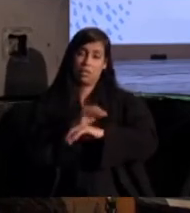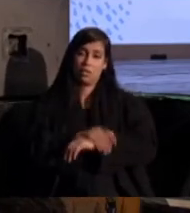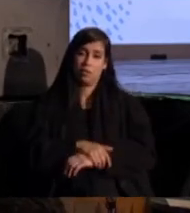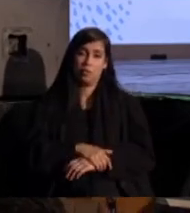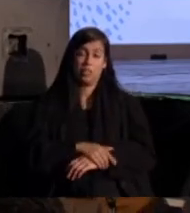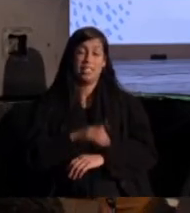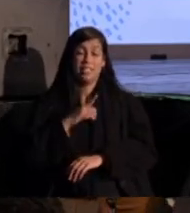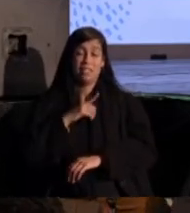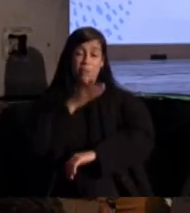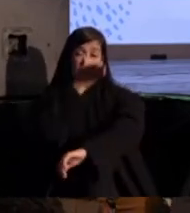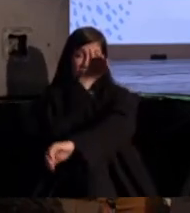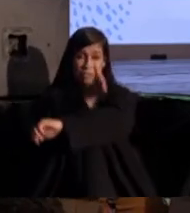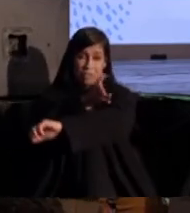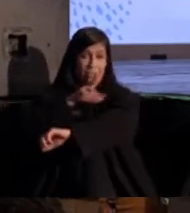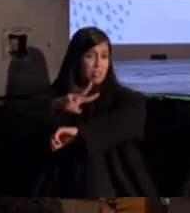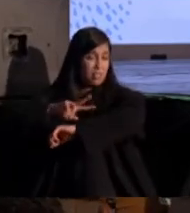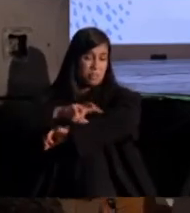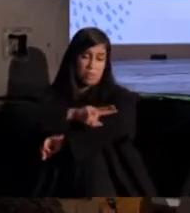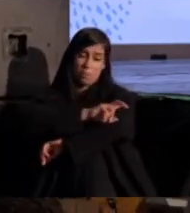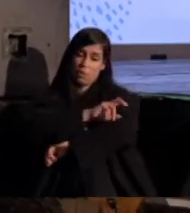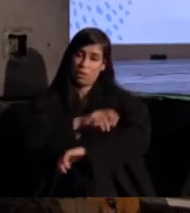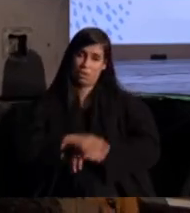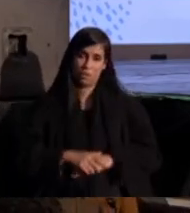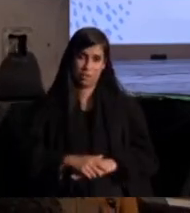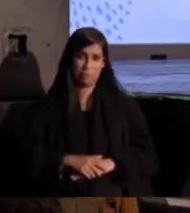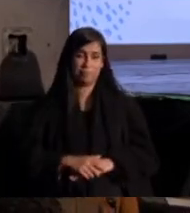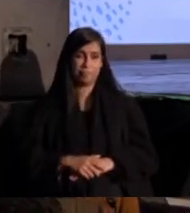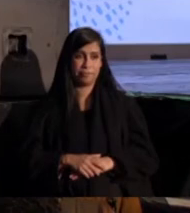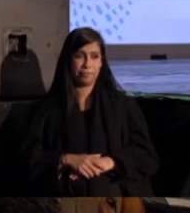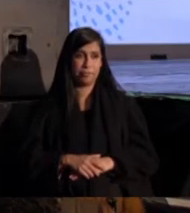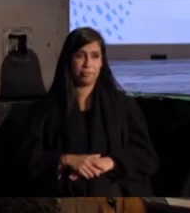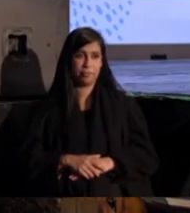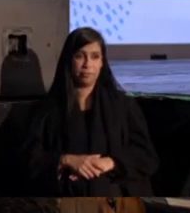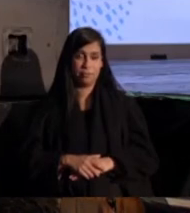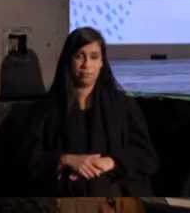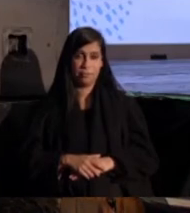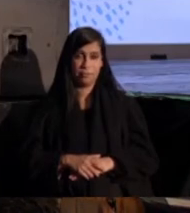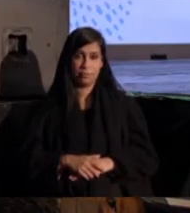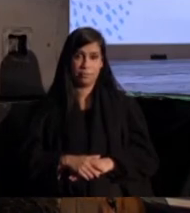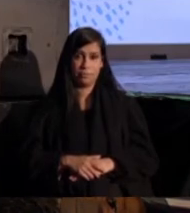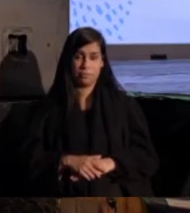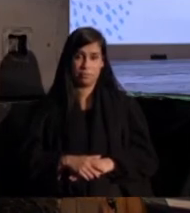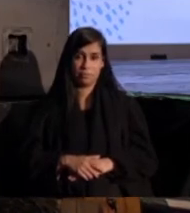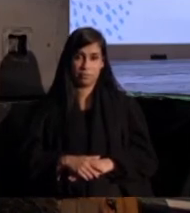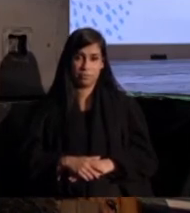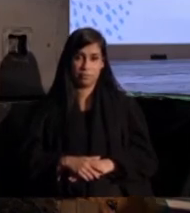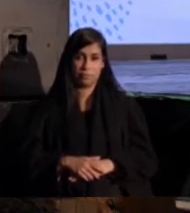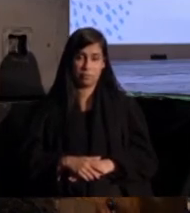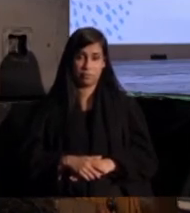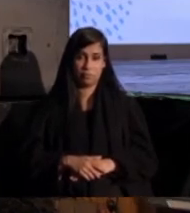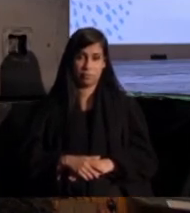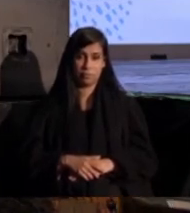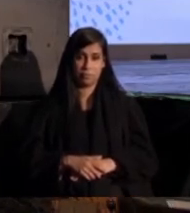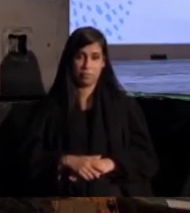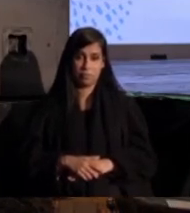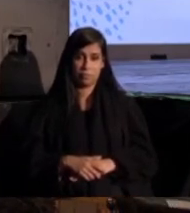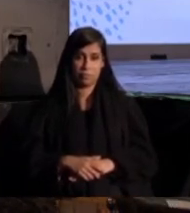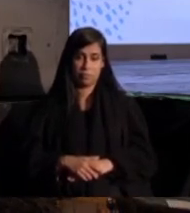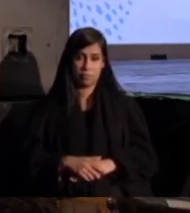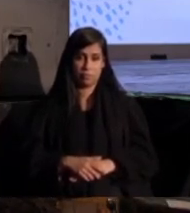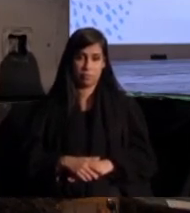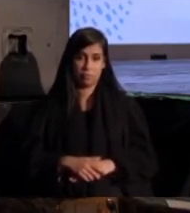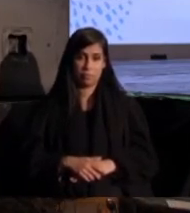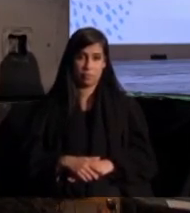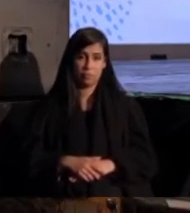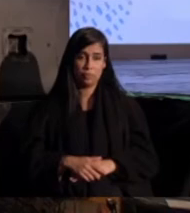né? Que está colocado aqui, né? No céu da boca. Aliás, fazendo um parênteses, quando a Salma Mushayo traduz o